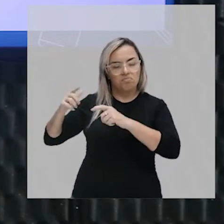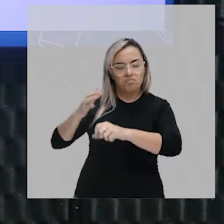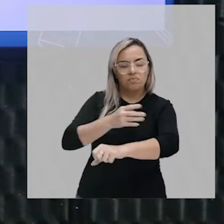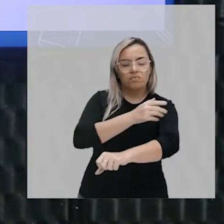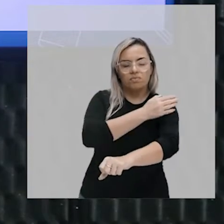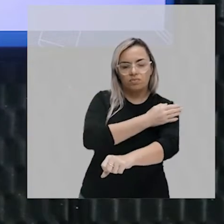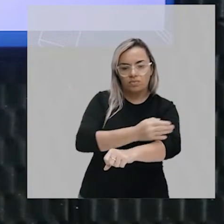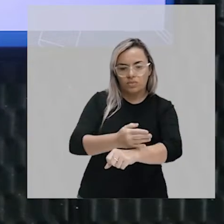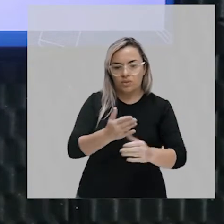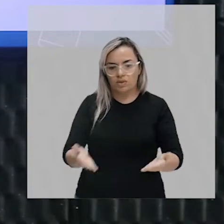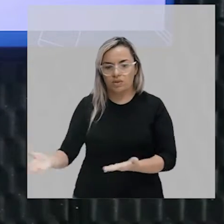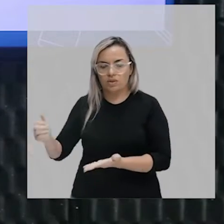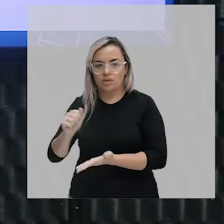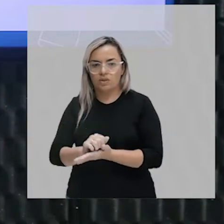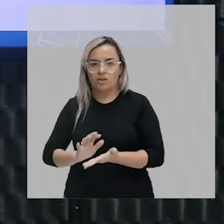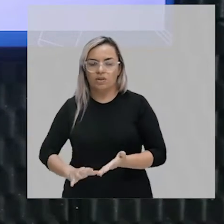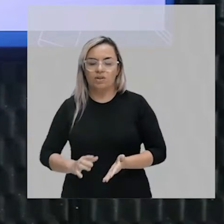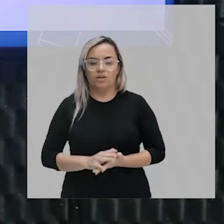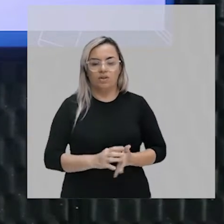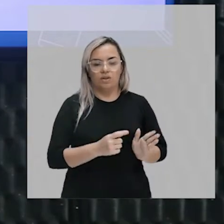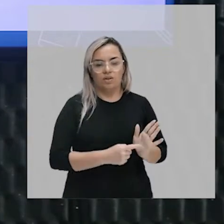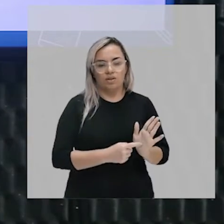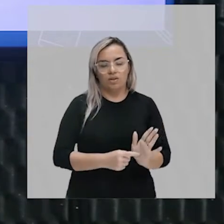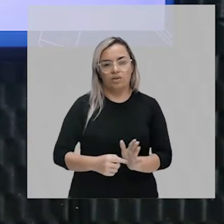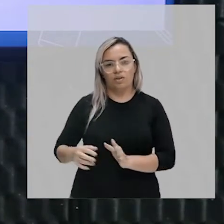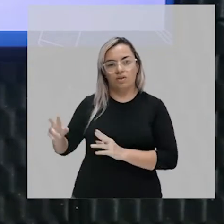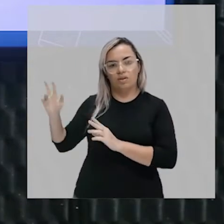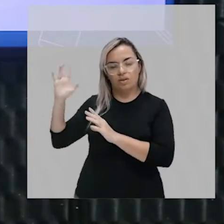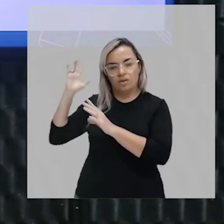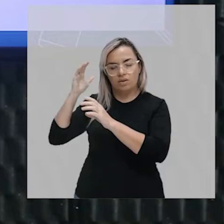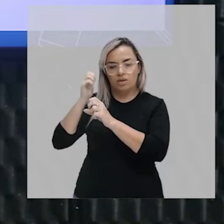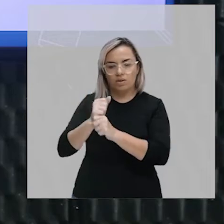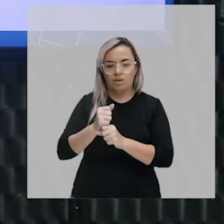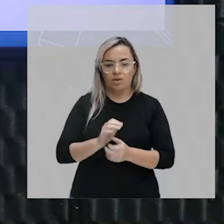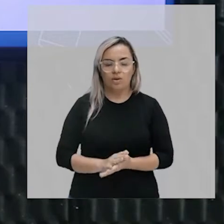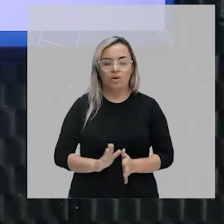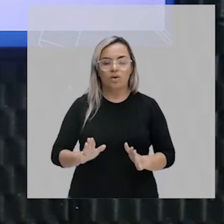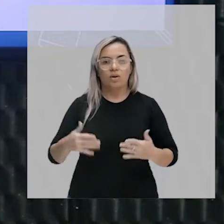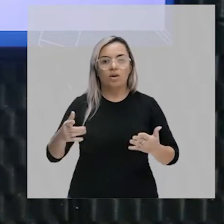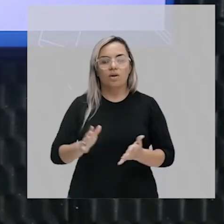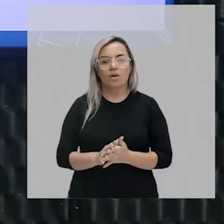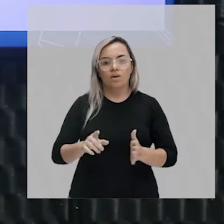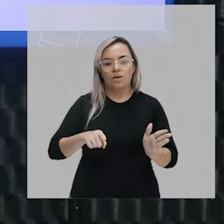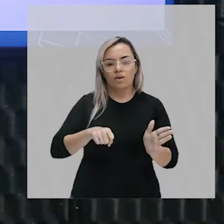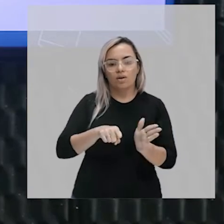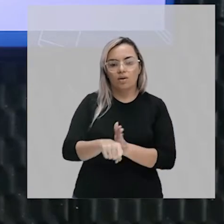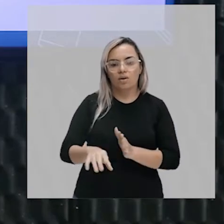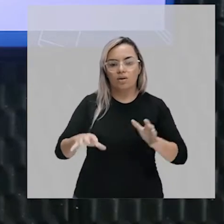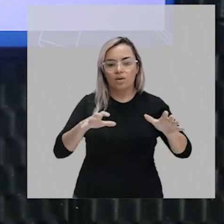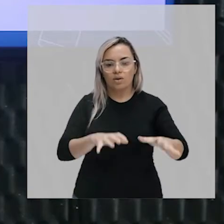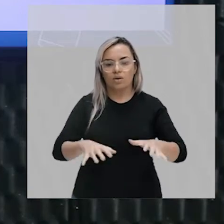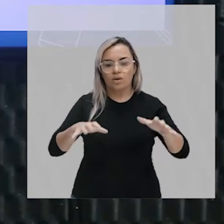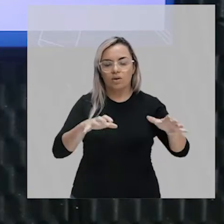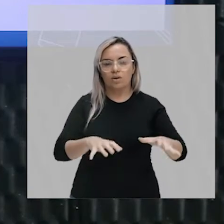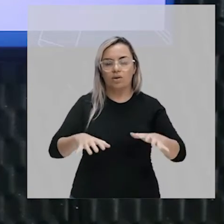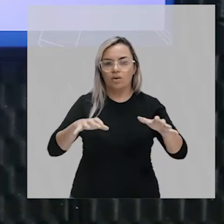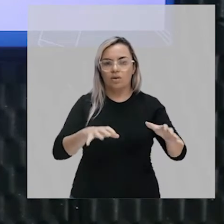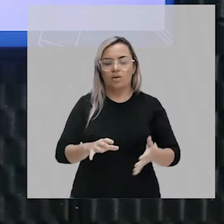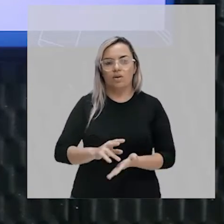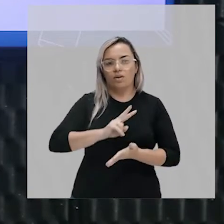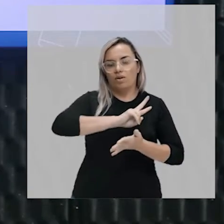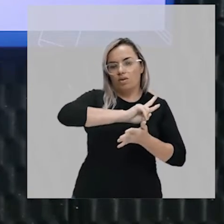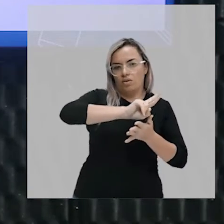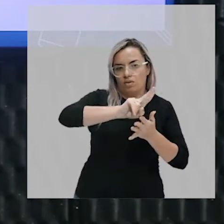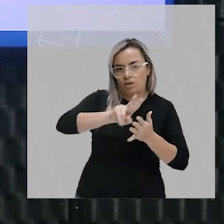exercício para vocês recapitulando um pouquinho primeiro a pergunta é o que é o Reino Unido Railda é formado pelo que eu falei